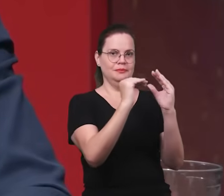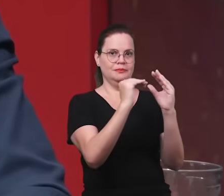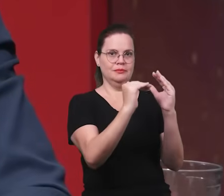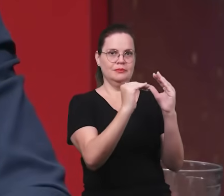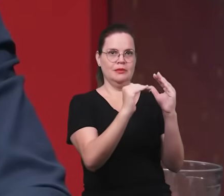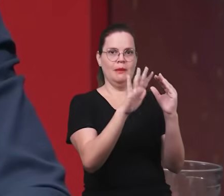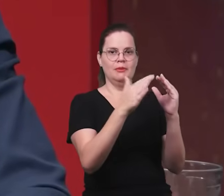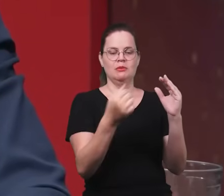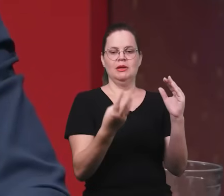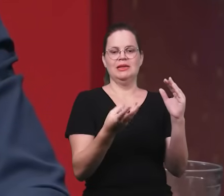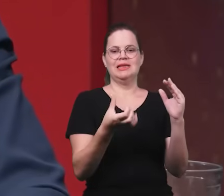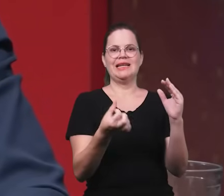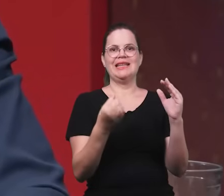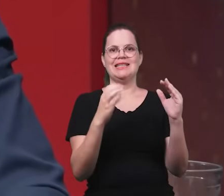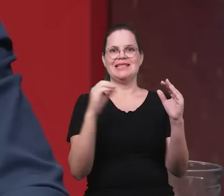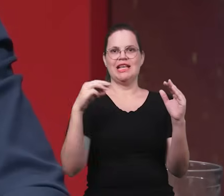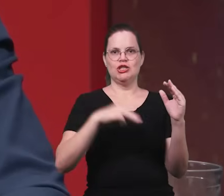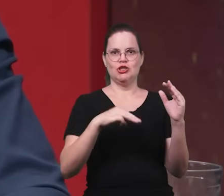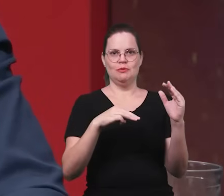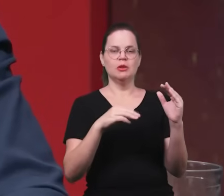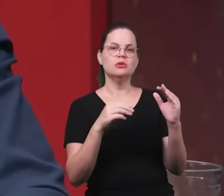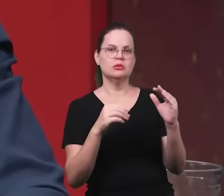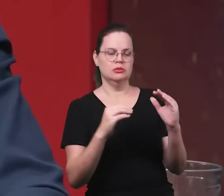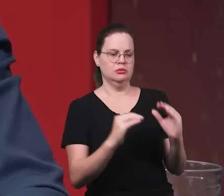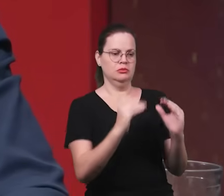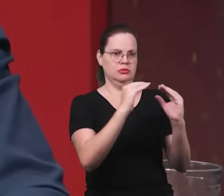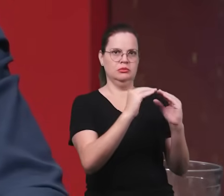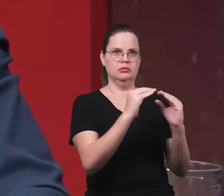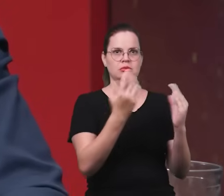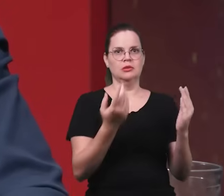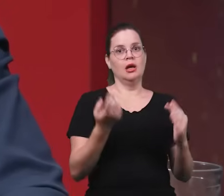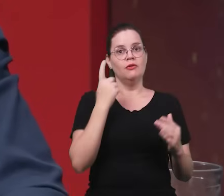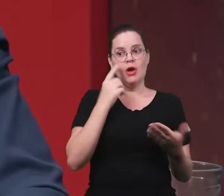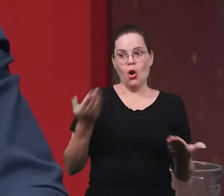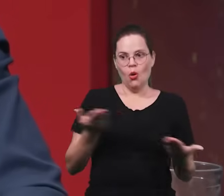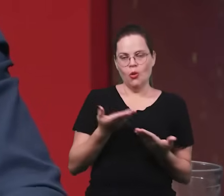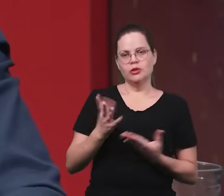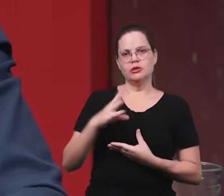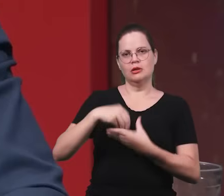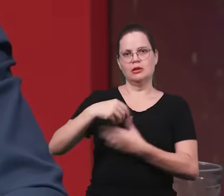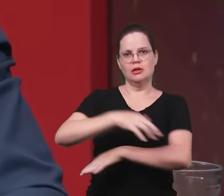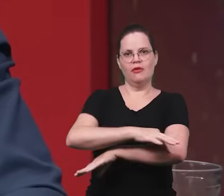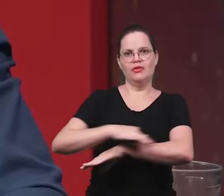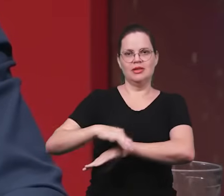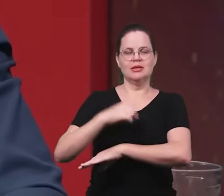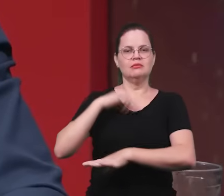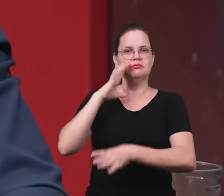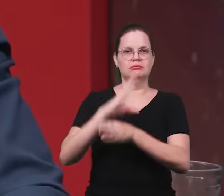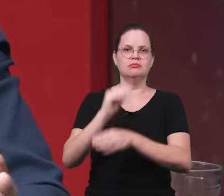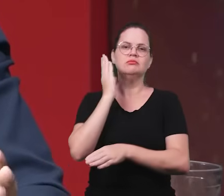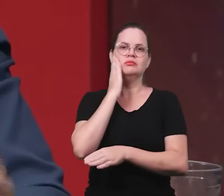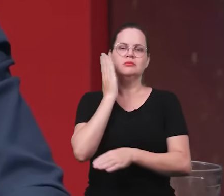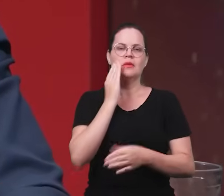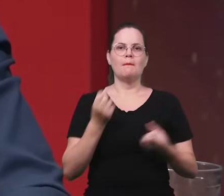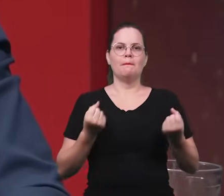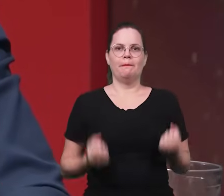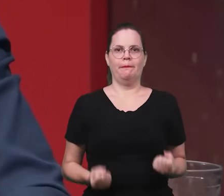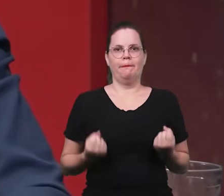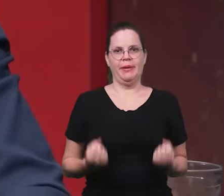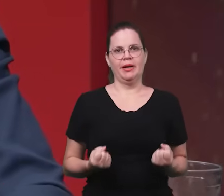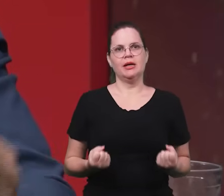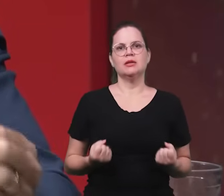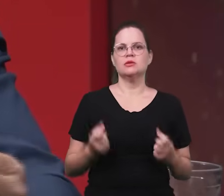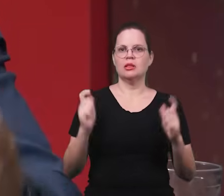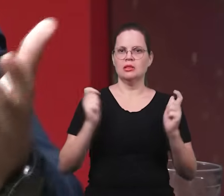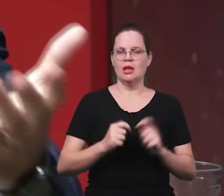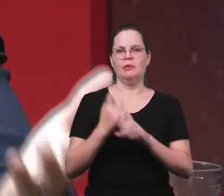a 76 centímetros de mercúrio. Isso foi adotado hoje na física e nós entendemos que o peso, com isso, nós